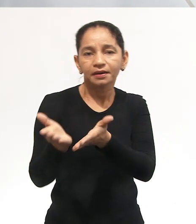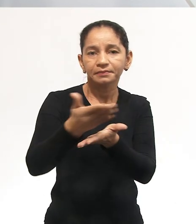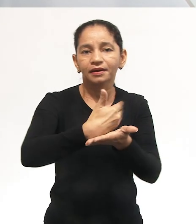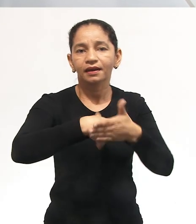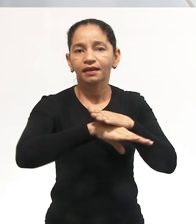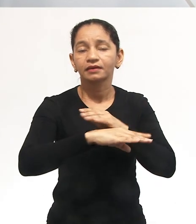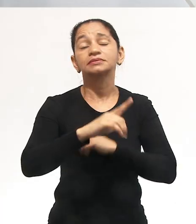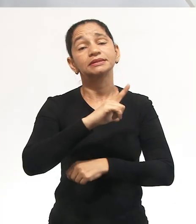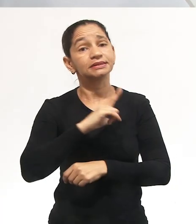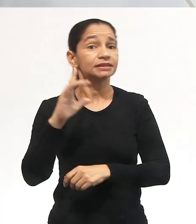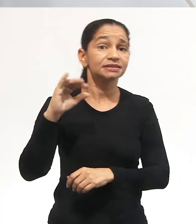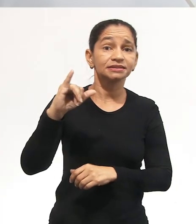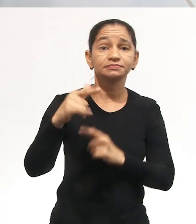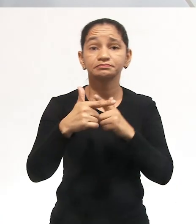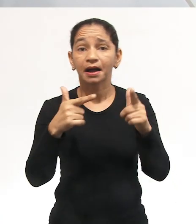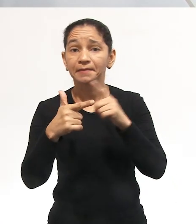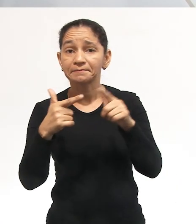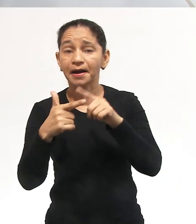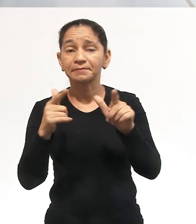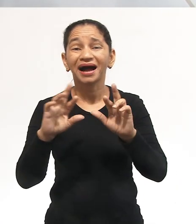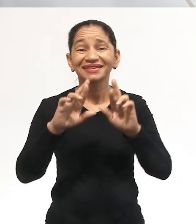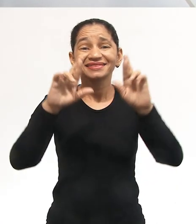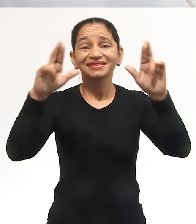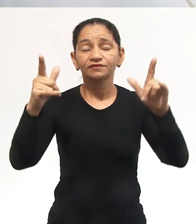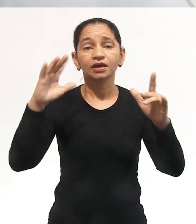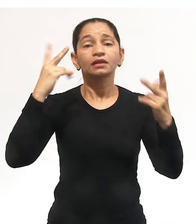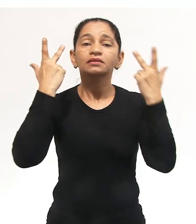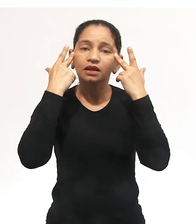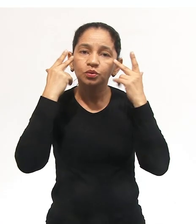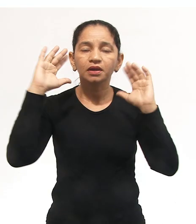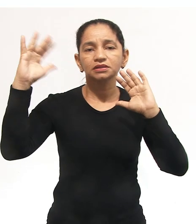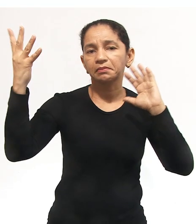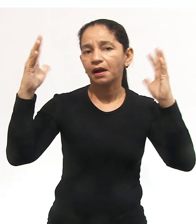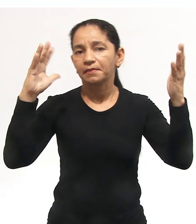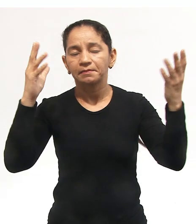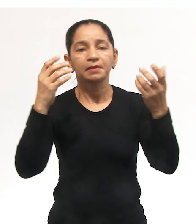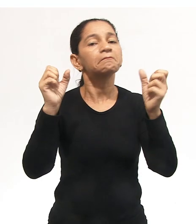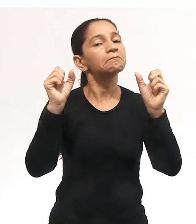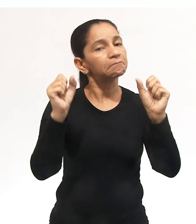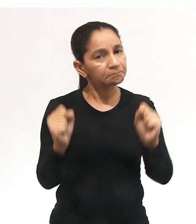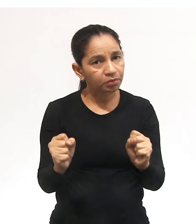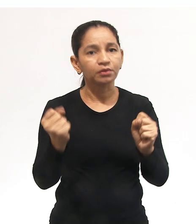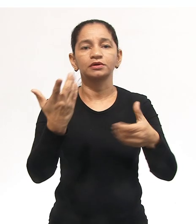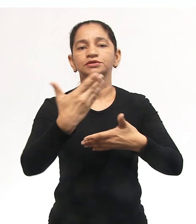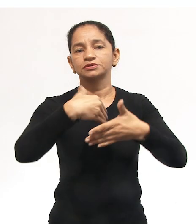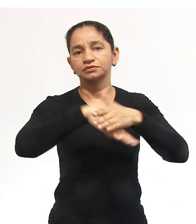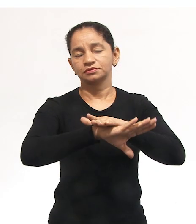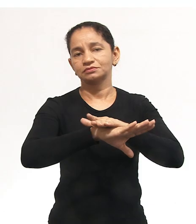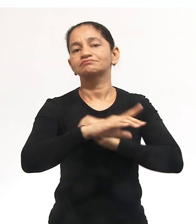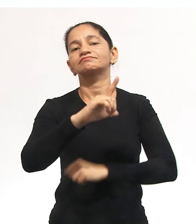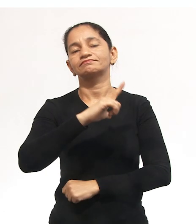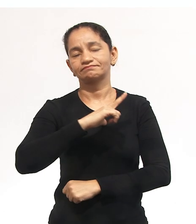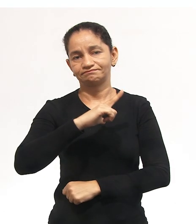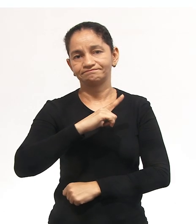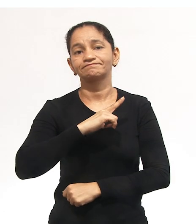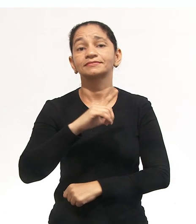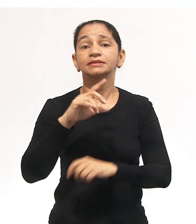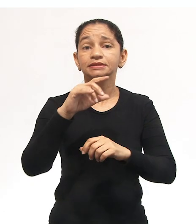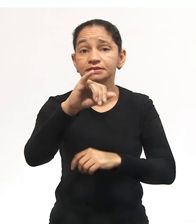situações imprevistas. E essa reserva de contingência, essa reserva para contingência